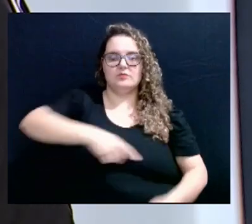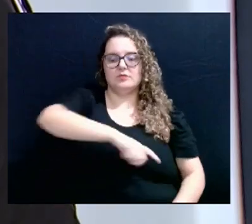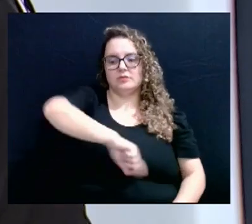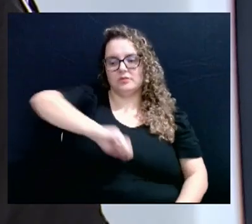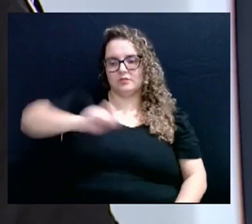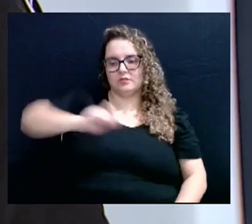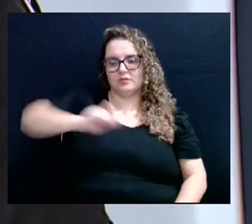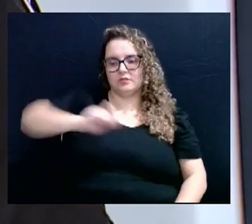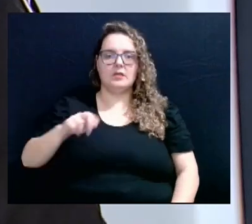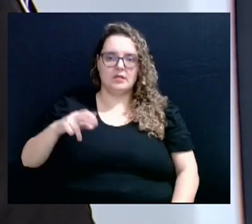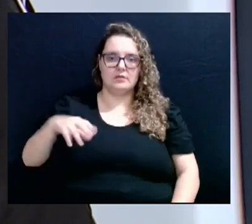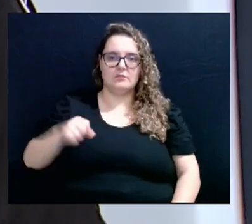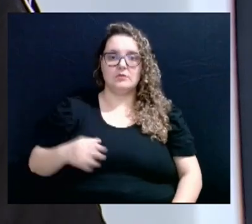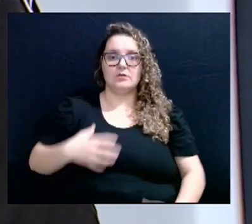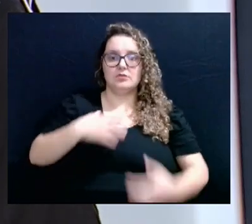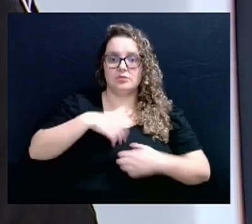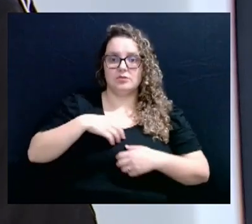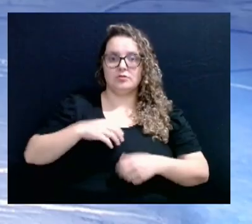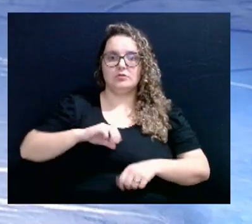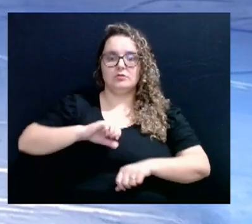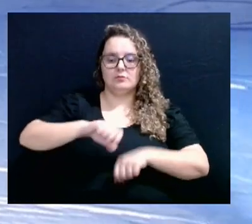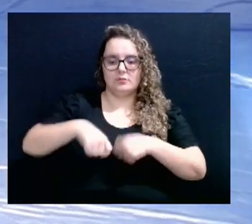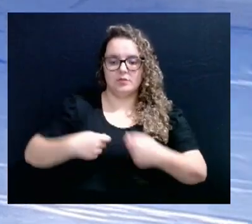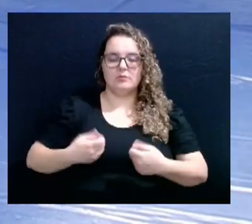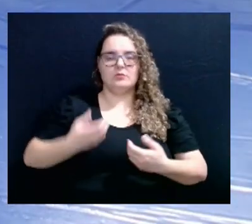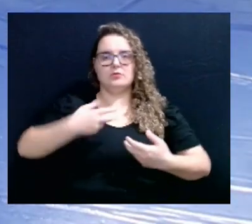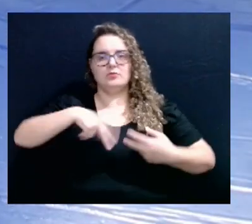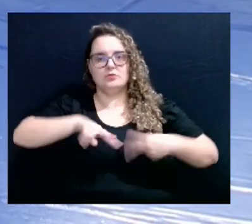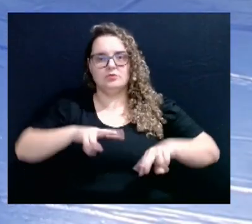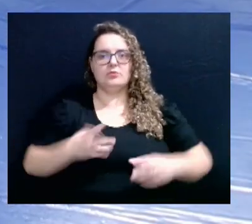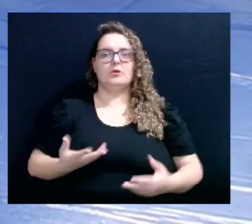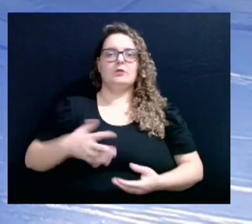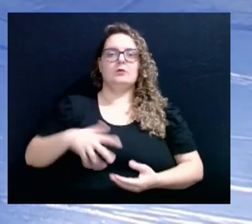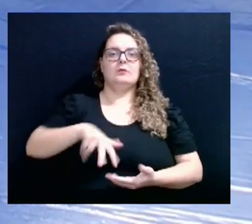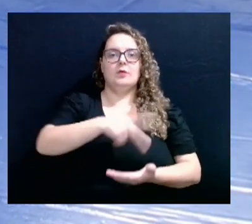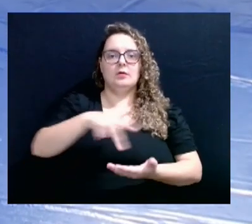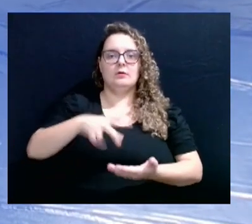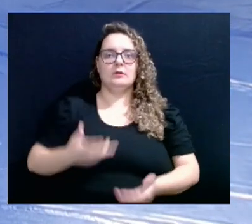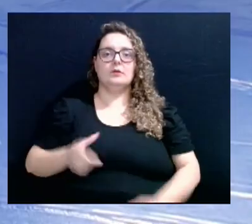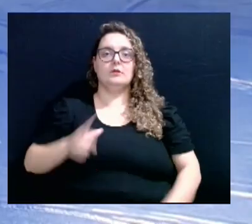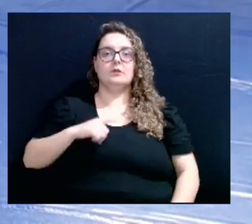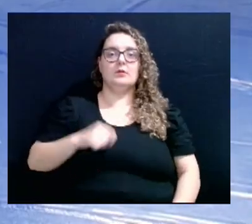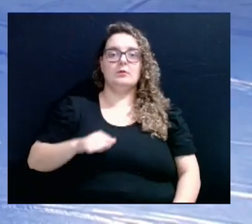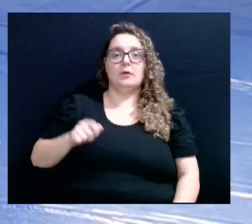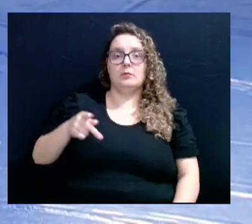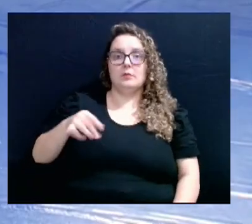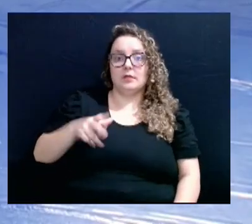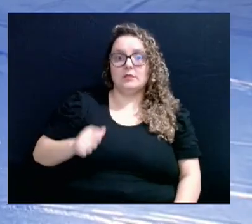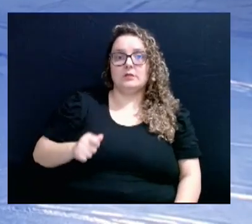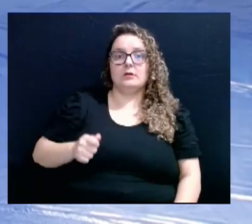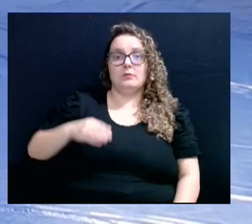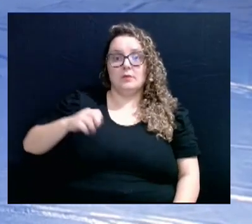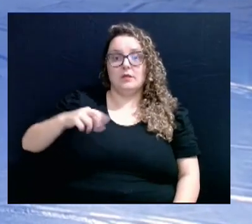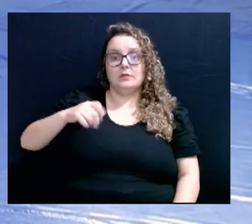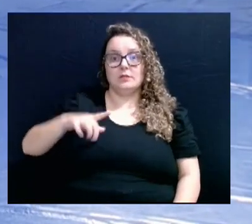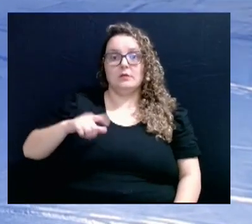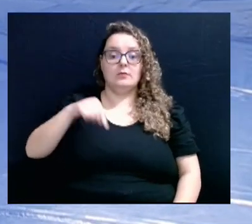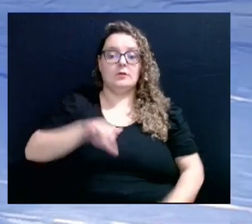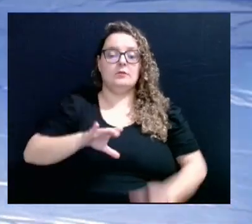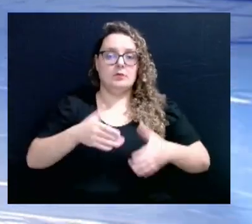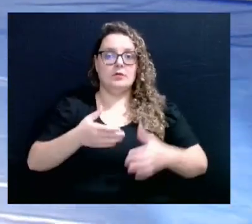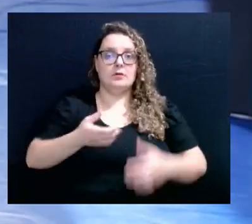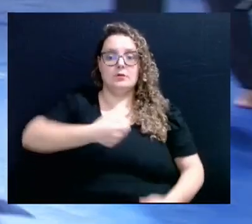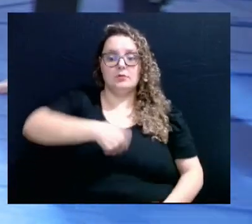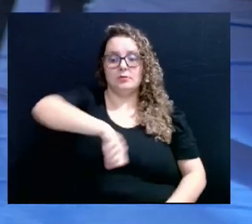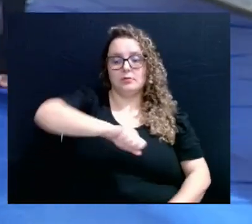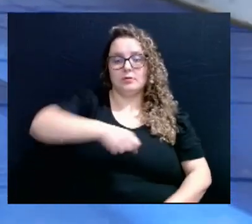de luta coreografada. Então todas as movimentações elas têm uma aplicação marcial, e nesse campeonato ele vai fazer uma de mãos, que nós chamamos de Shaolin do